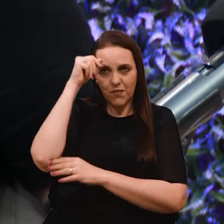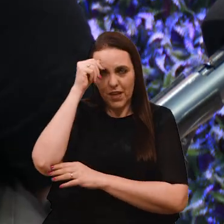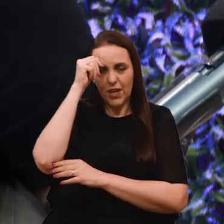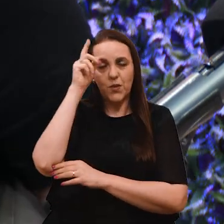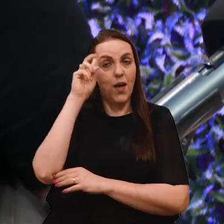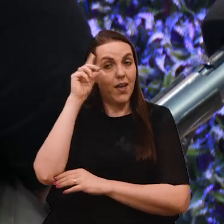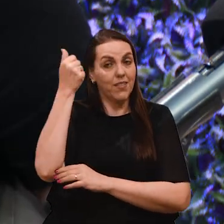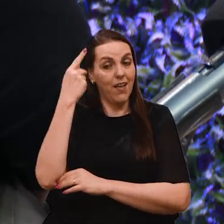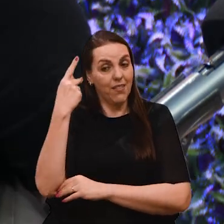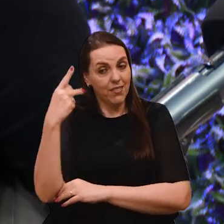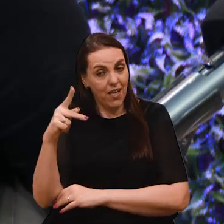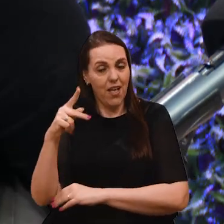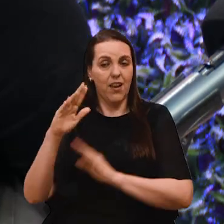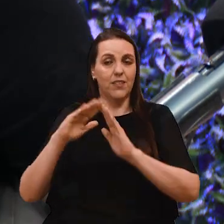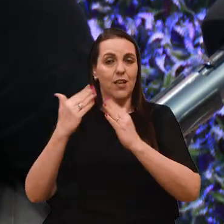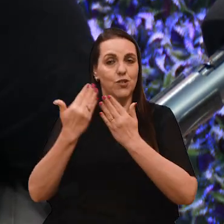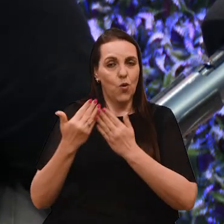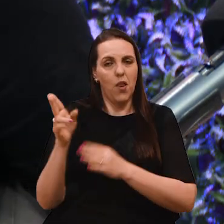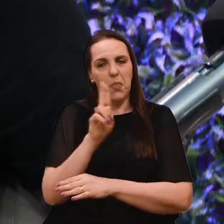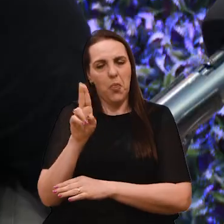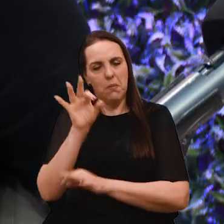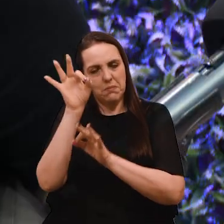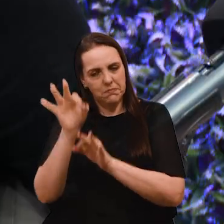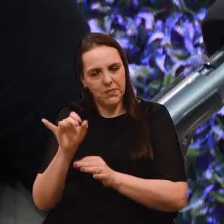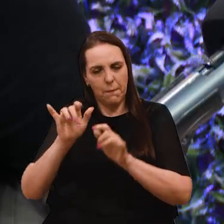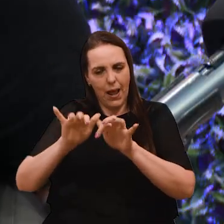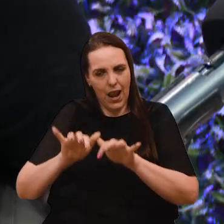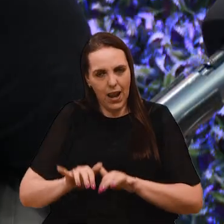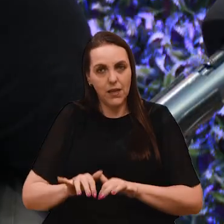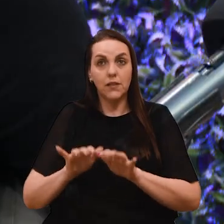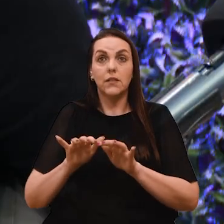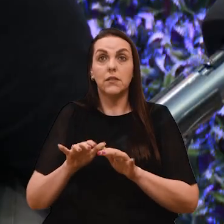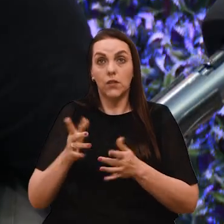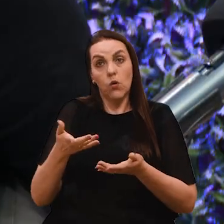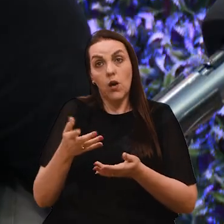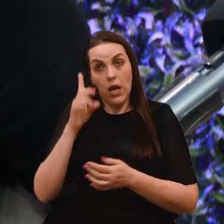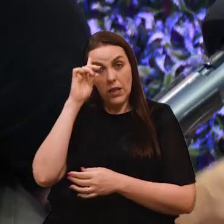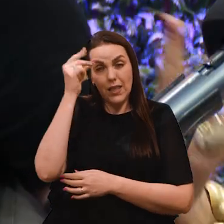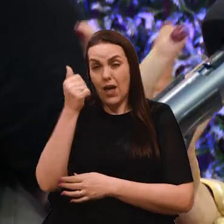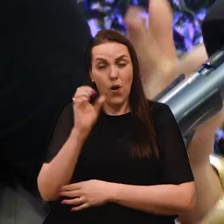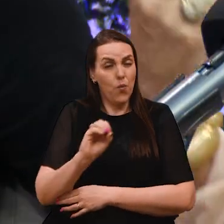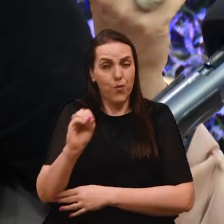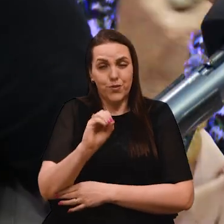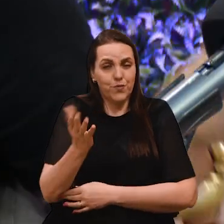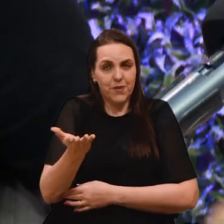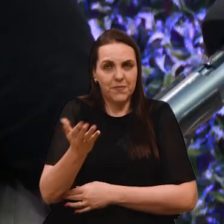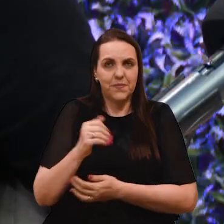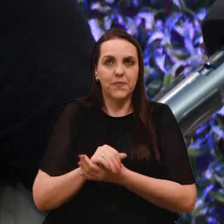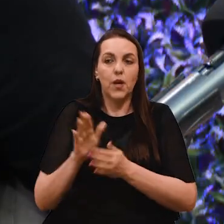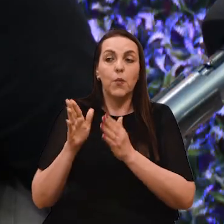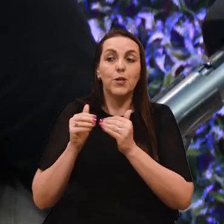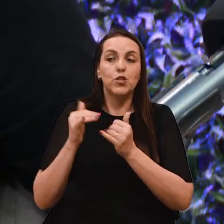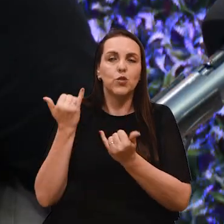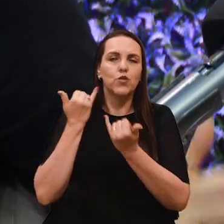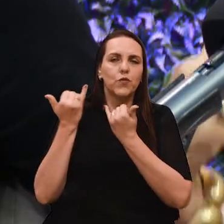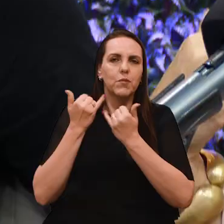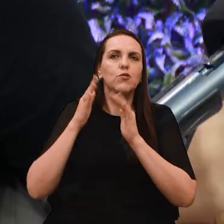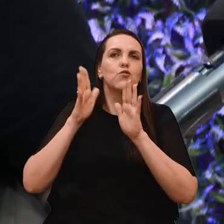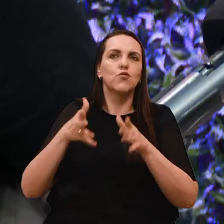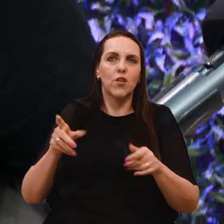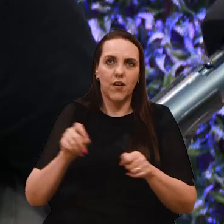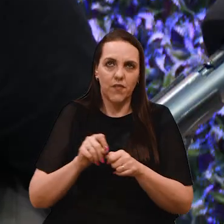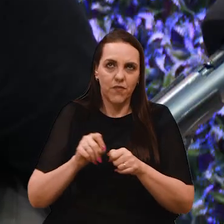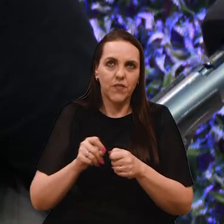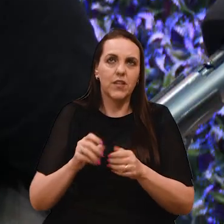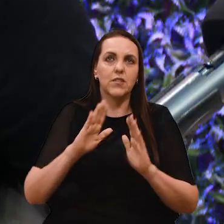tal. Então, ela acabou sendo porque foi uma ideia ótima. Um pedido de informação eu já fiz, que era da